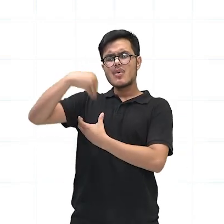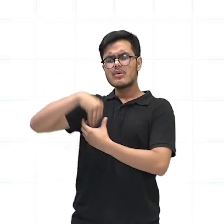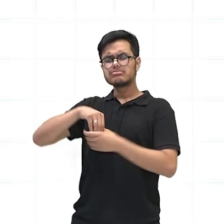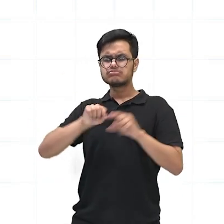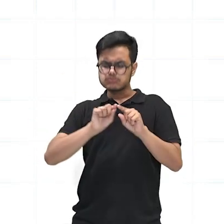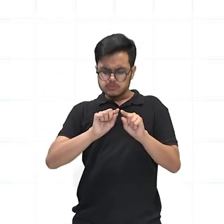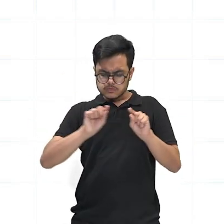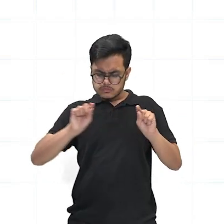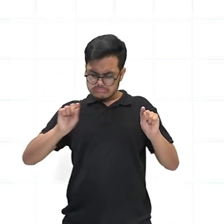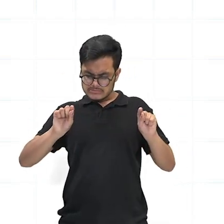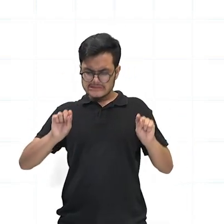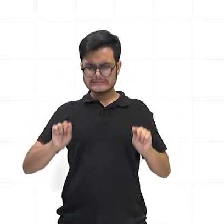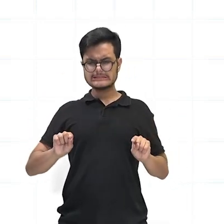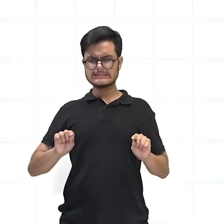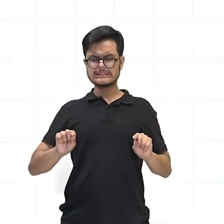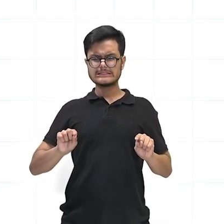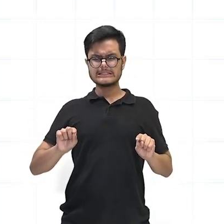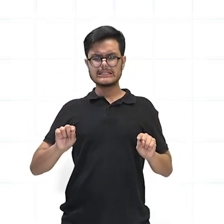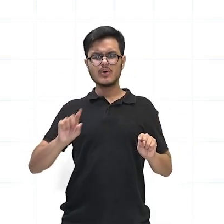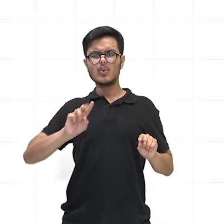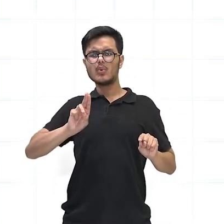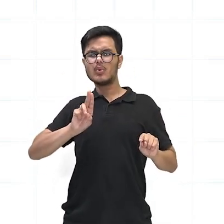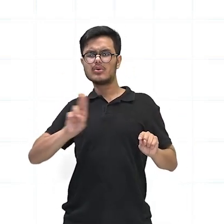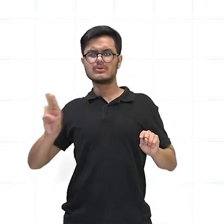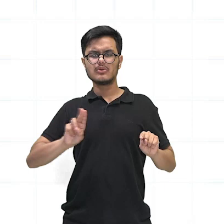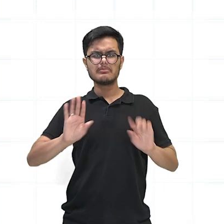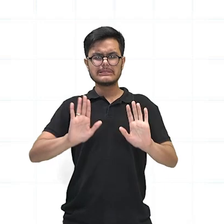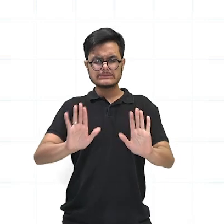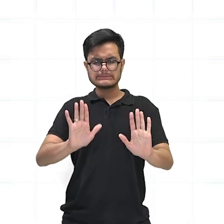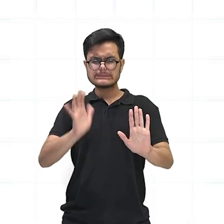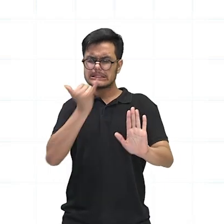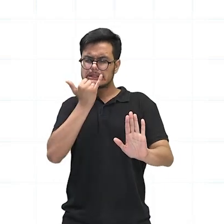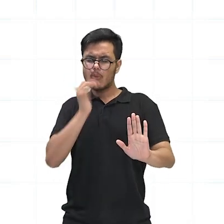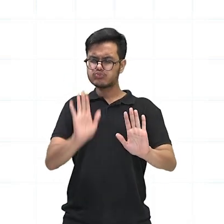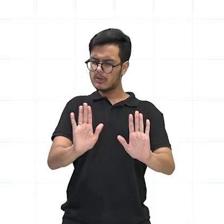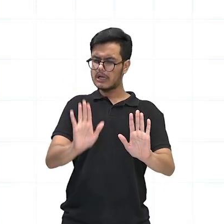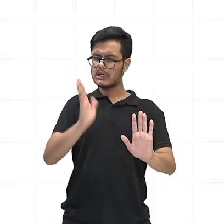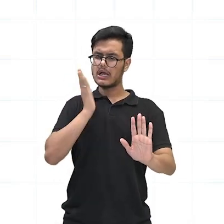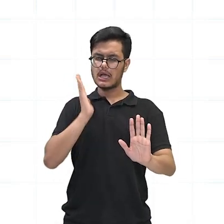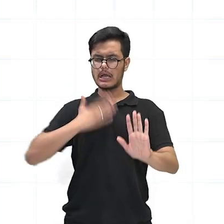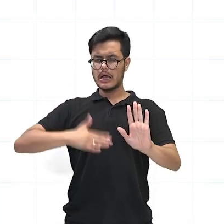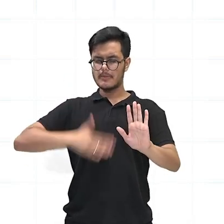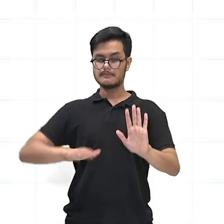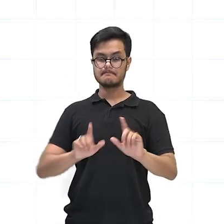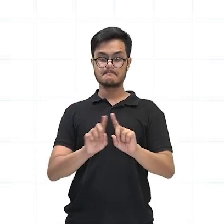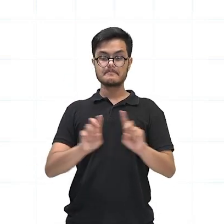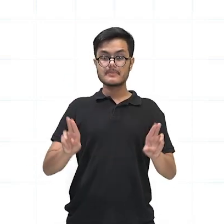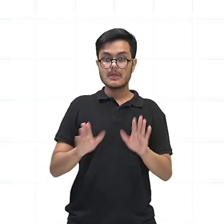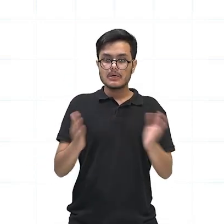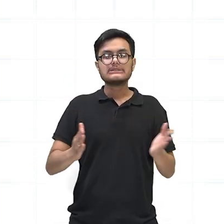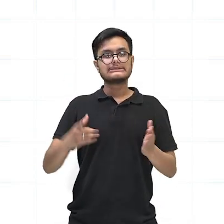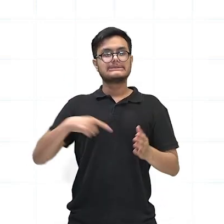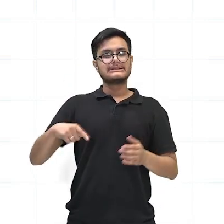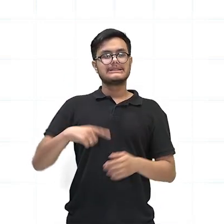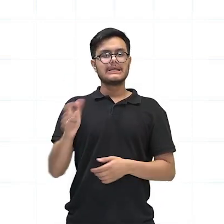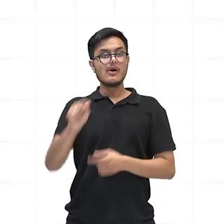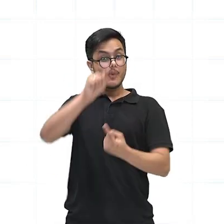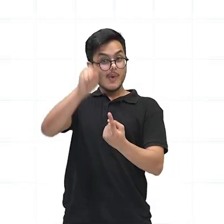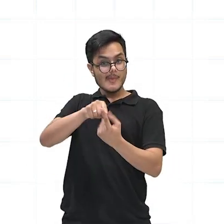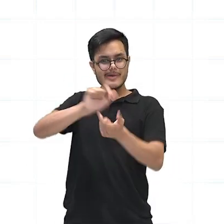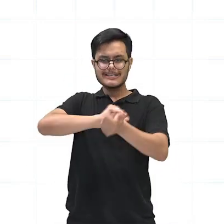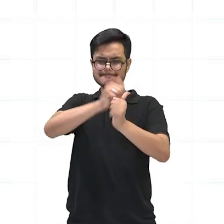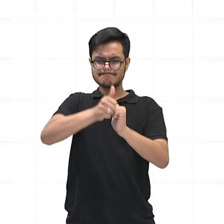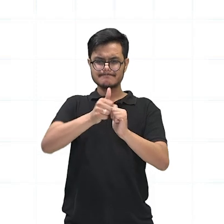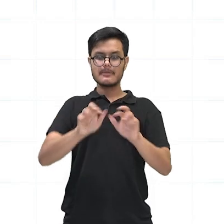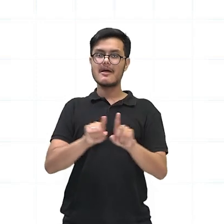do cricket, que são os wickets, que vocês vão já saber o que é, tá? E o cricket, ele tem o seu objetivo,